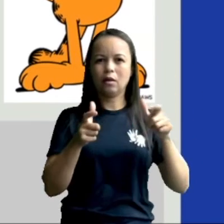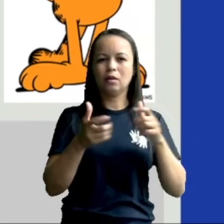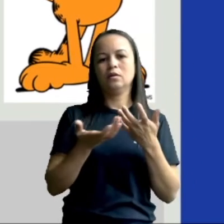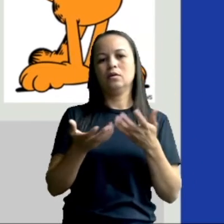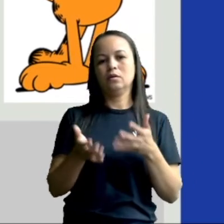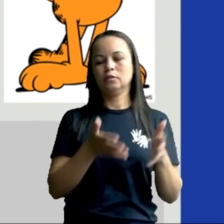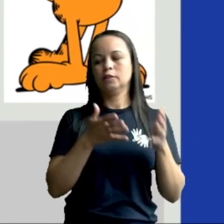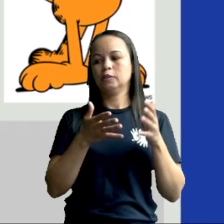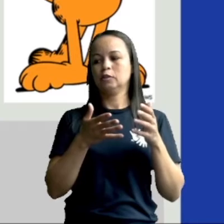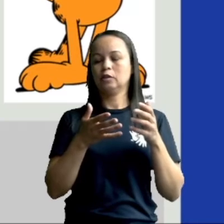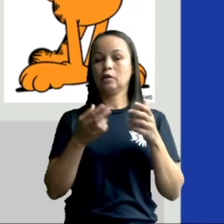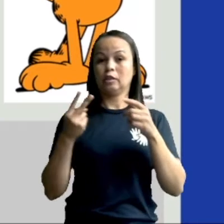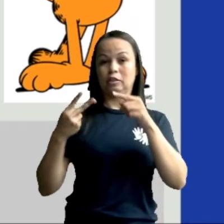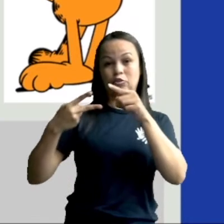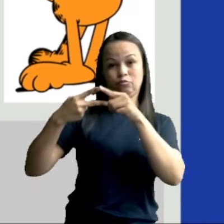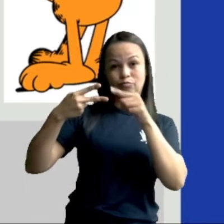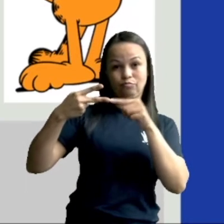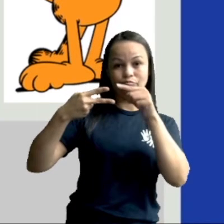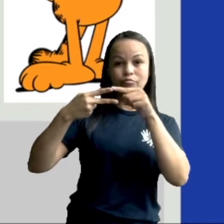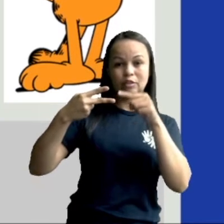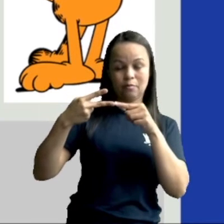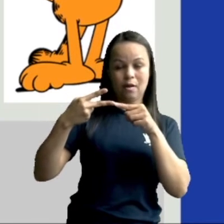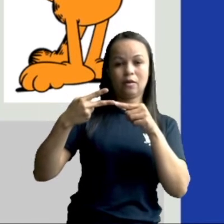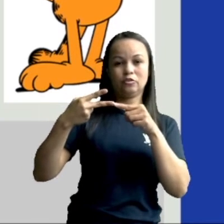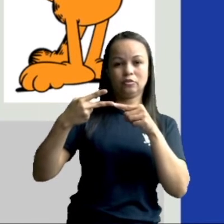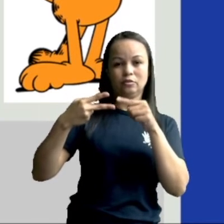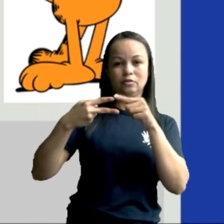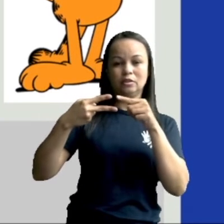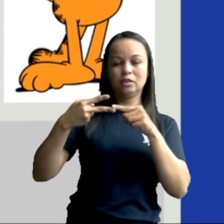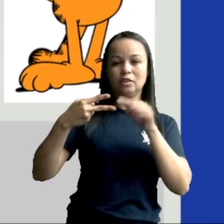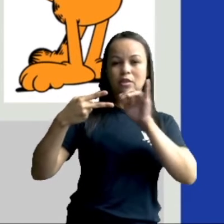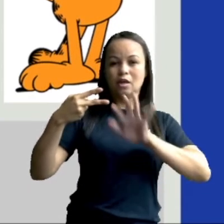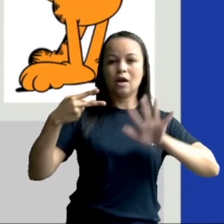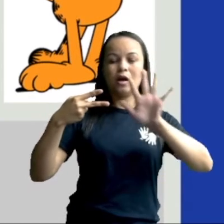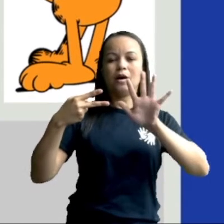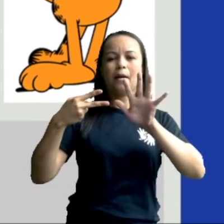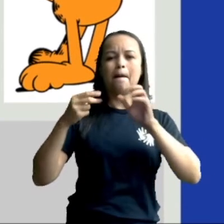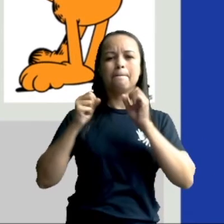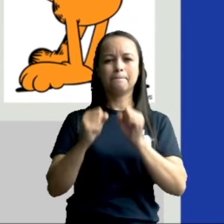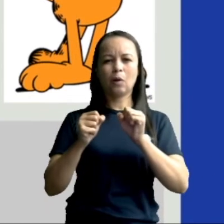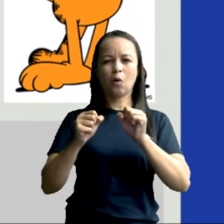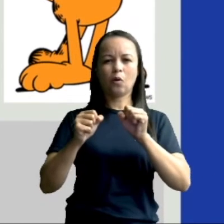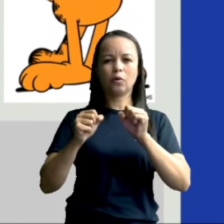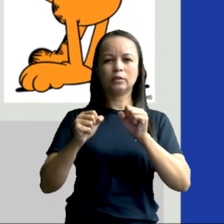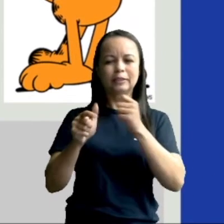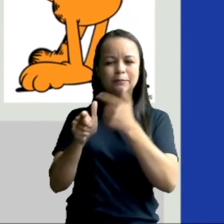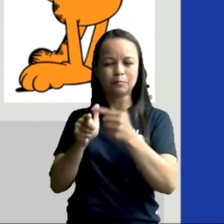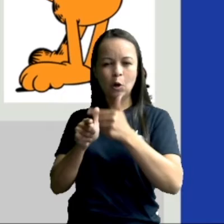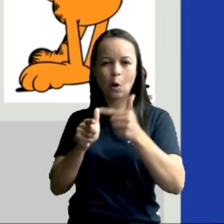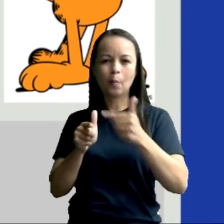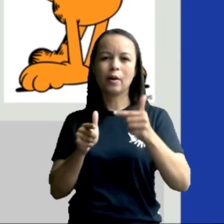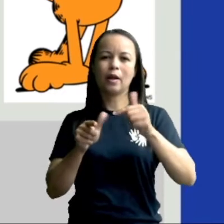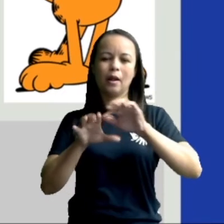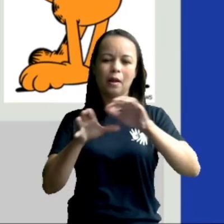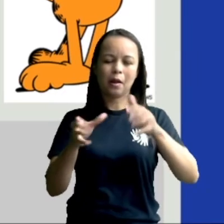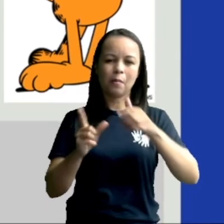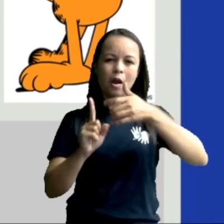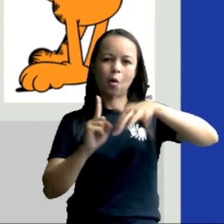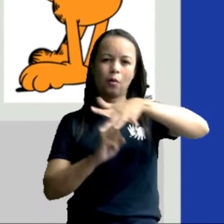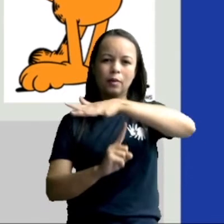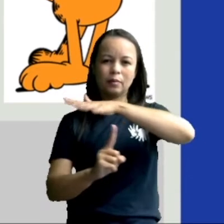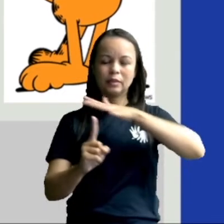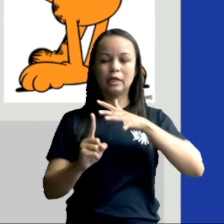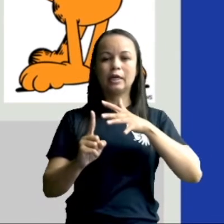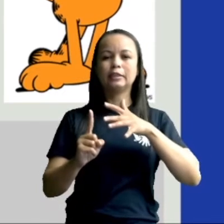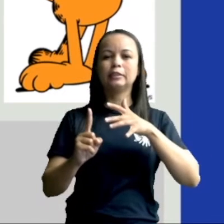diferença. Então, qual dessas duas imagens, certo, podem degradar o meio ambiente e comprometer a qualidade de vida